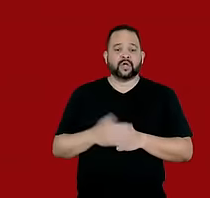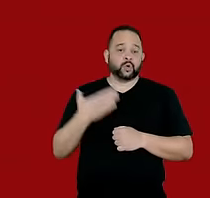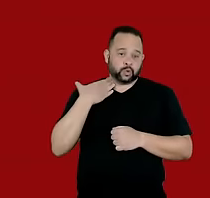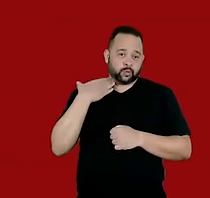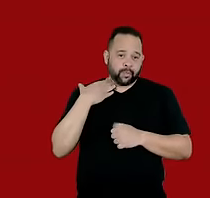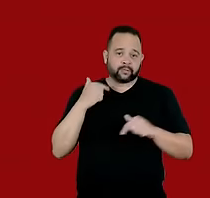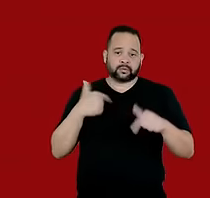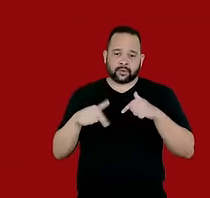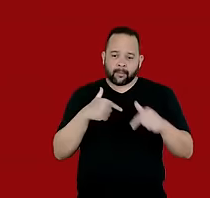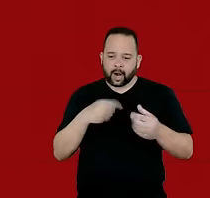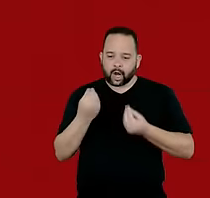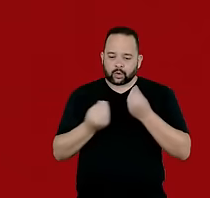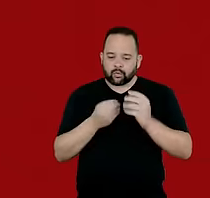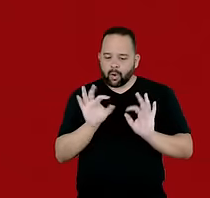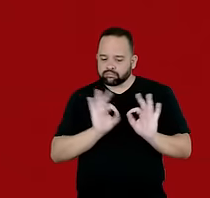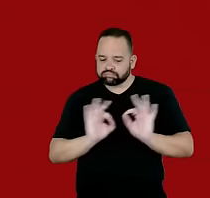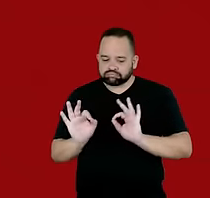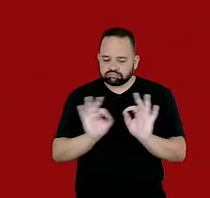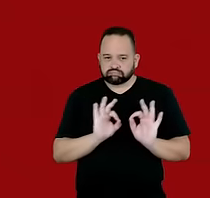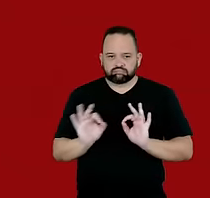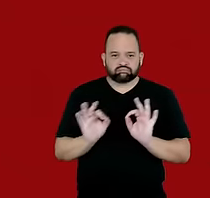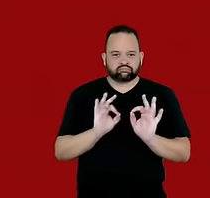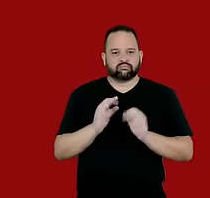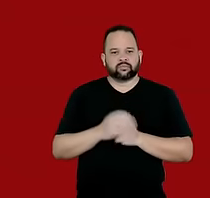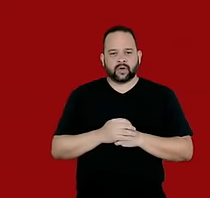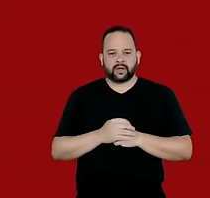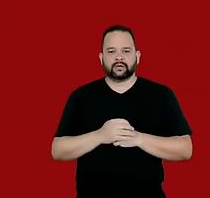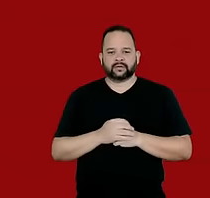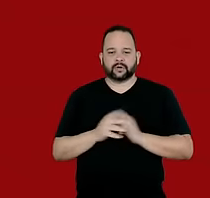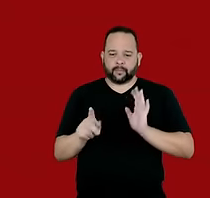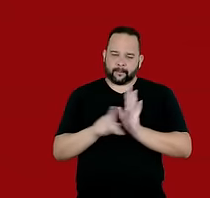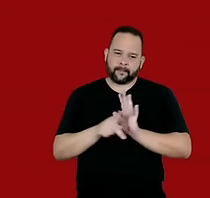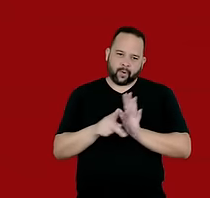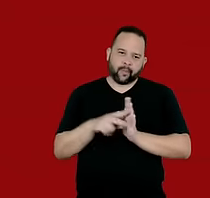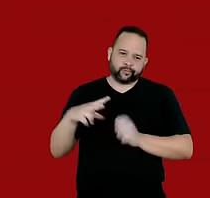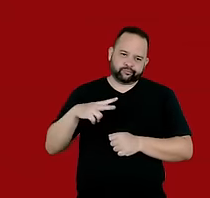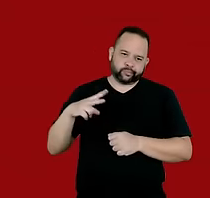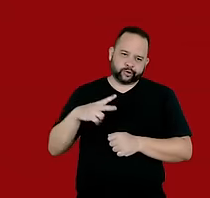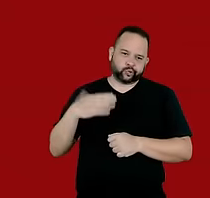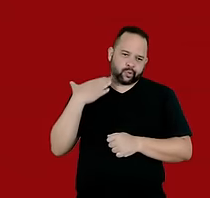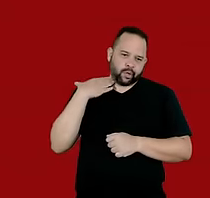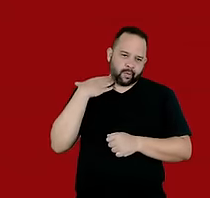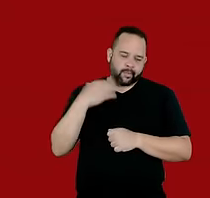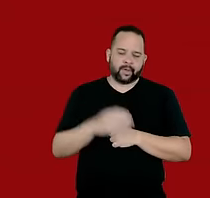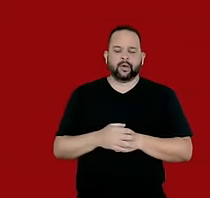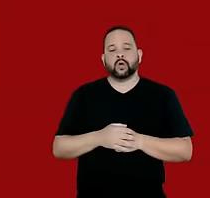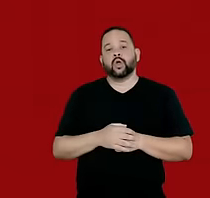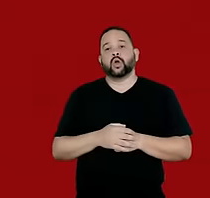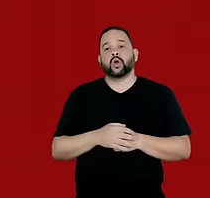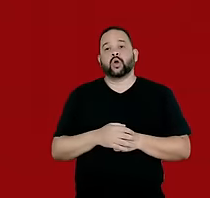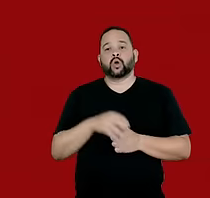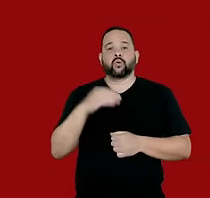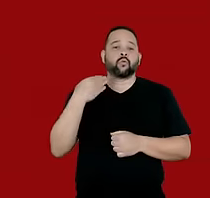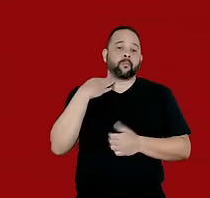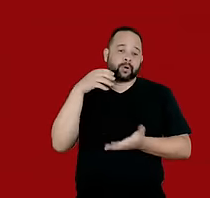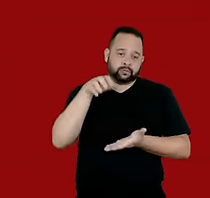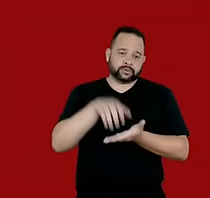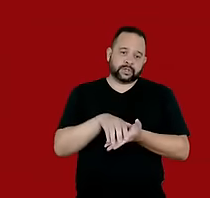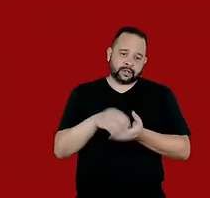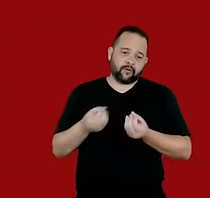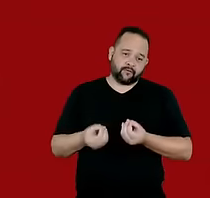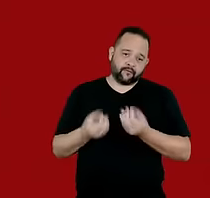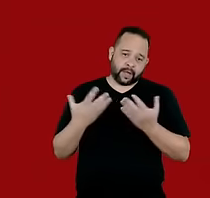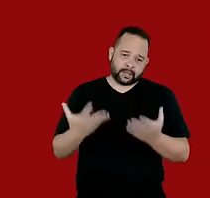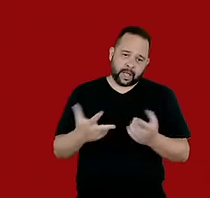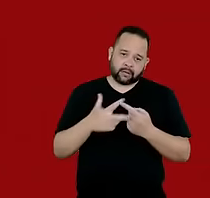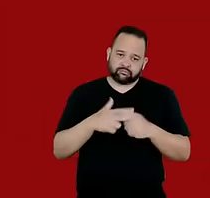melhor forma isso é uma coisa que vai ser totalmente privada o banco central Vai disponibilizar as ferramentas e a única mudança aqui que a gente colocou o drex não tinha